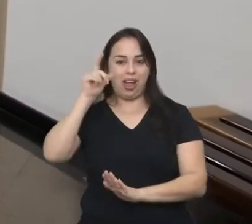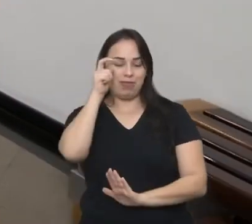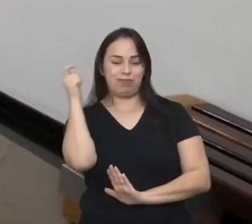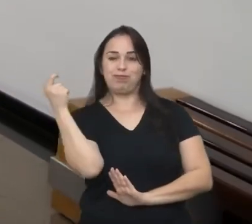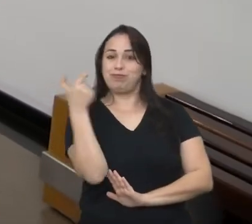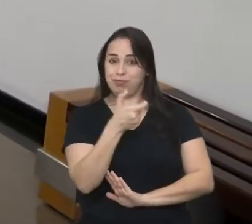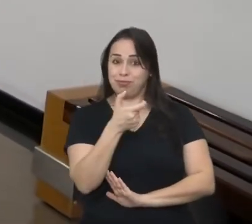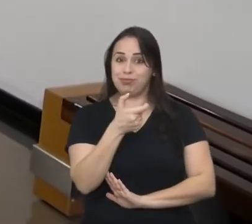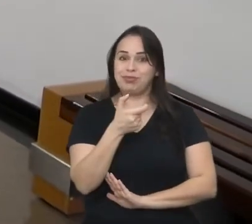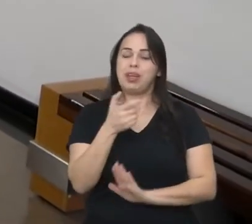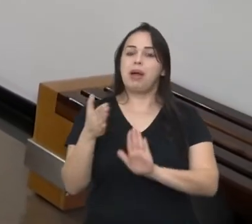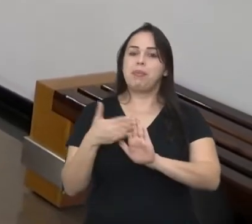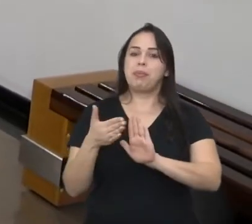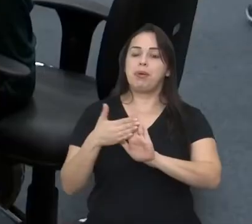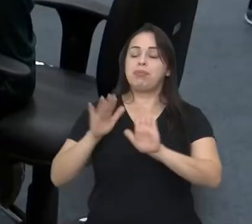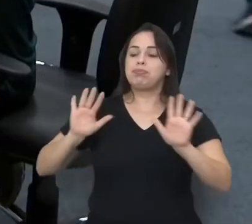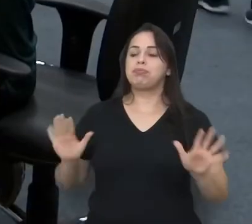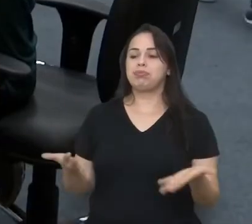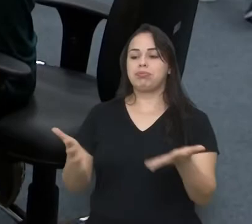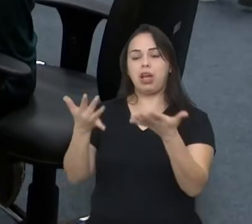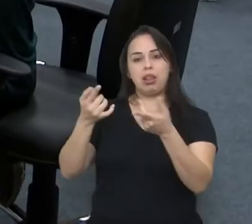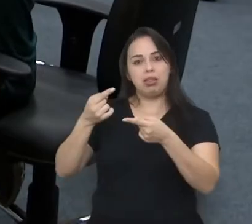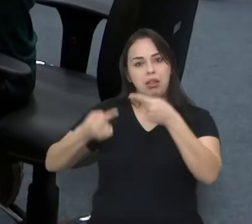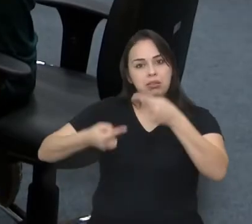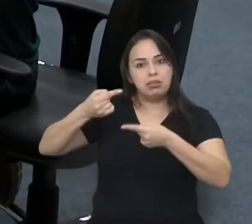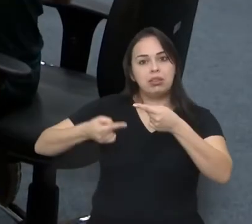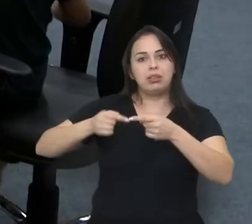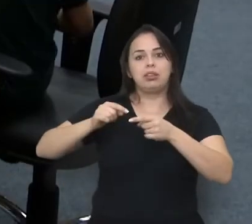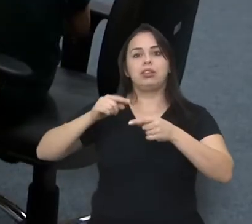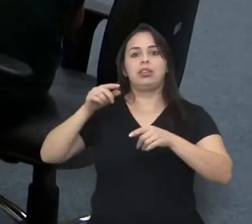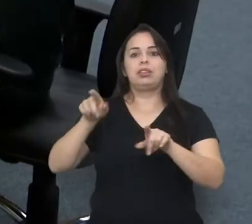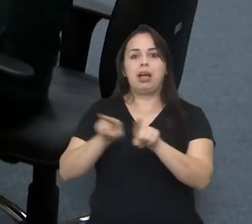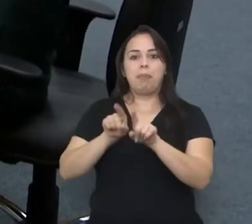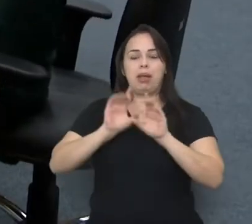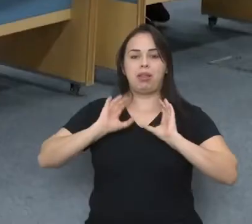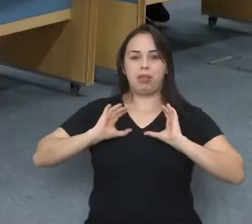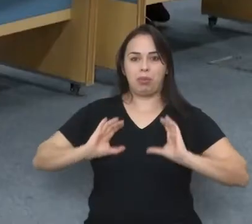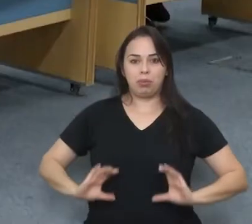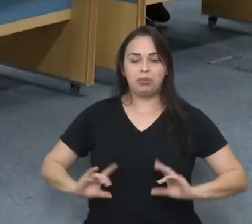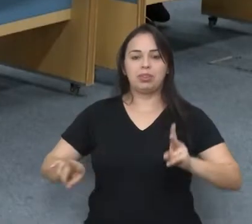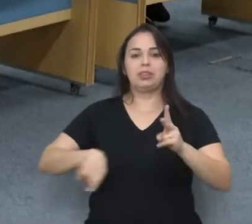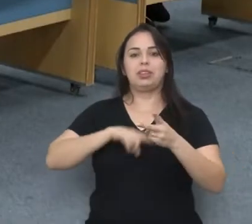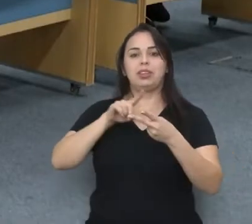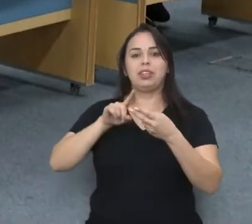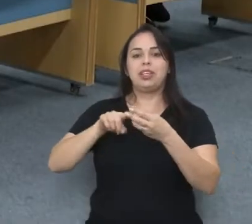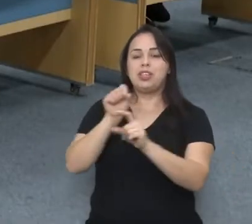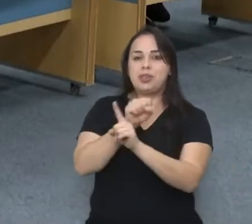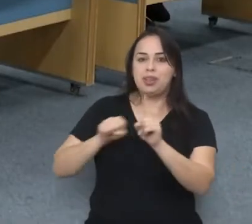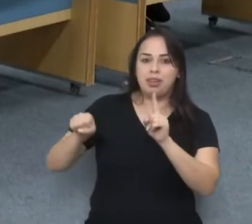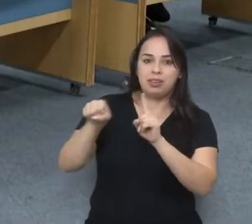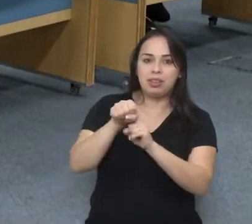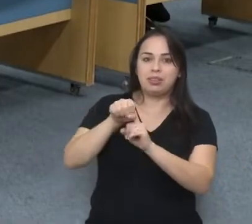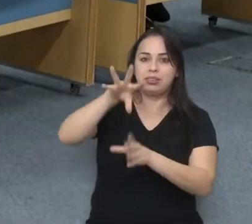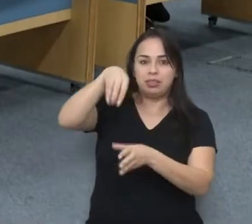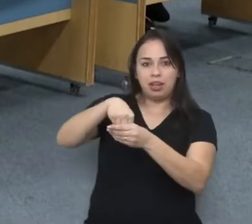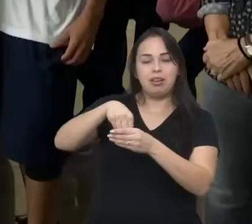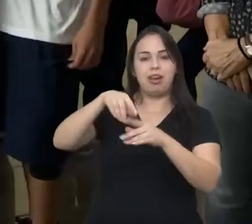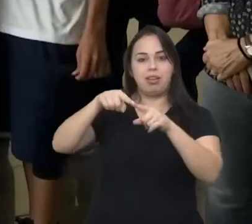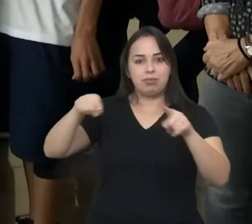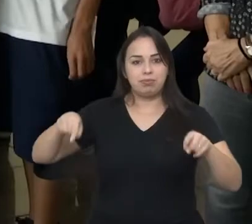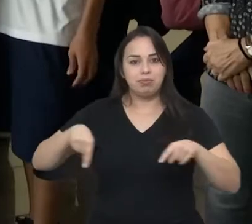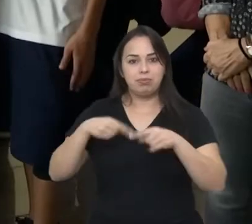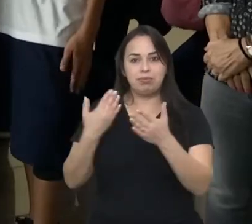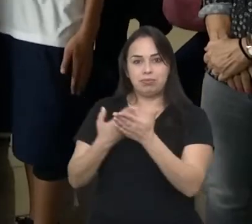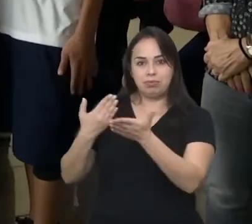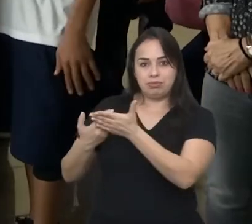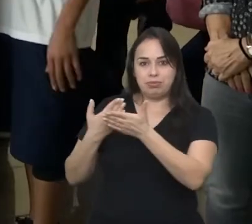de muitas escolas da cidade. A proposta é incentivar o debate sobre política, cidadania e sociedade em sala de aula a